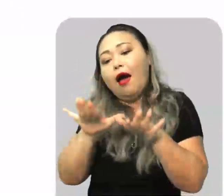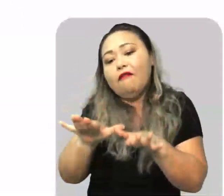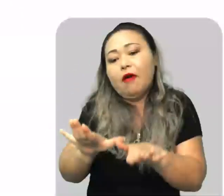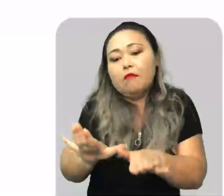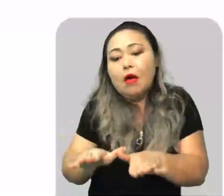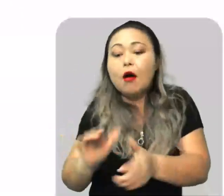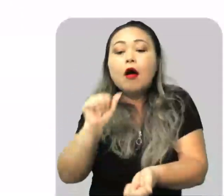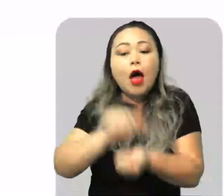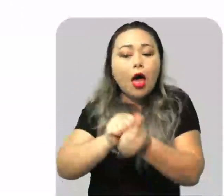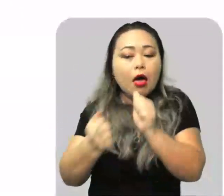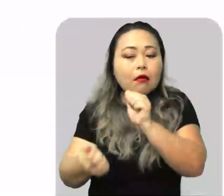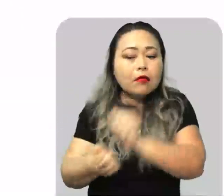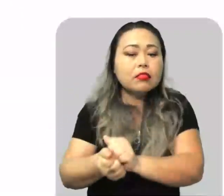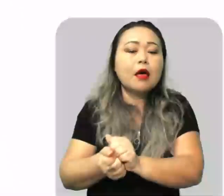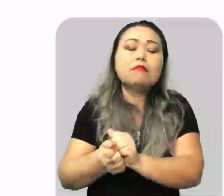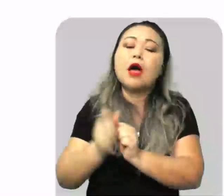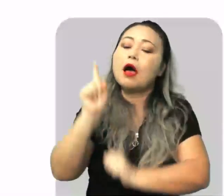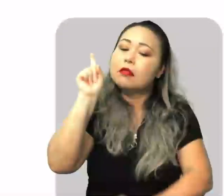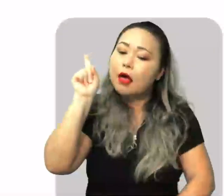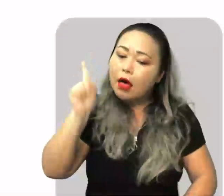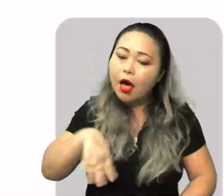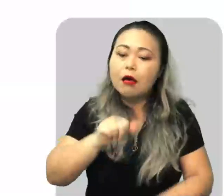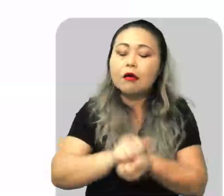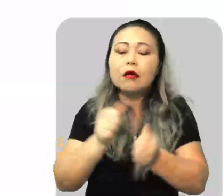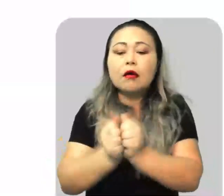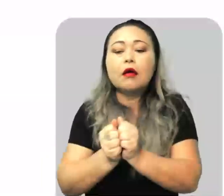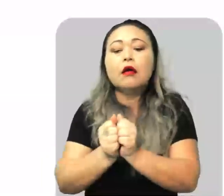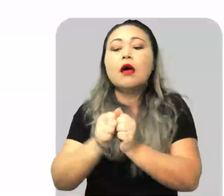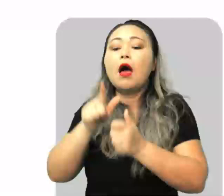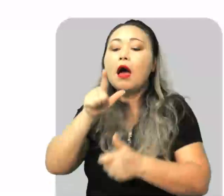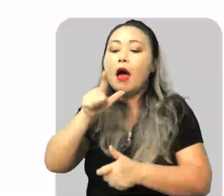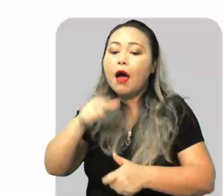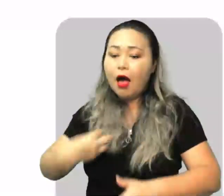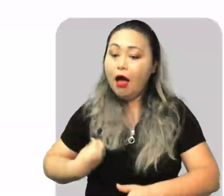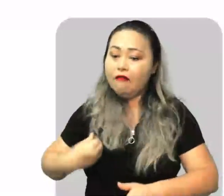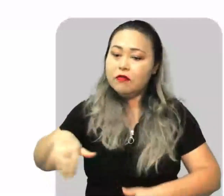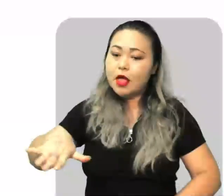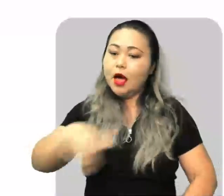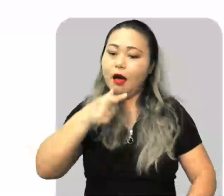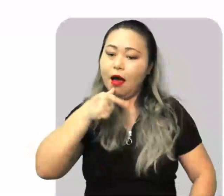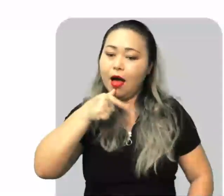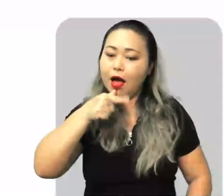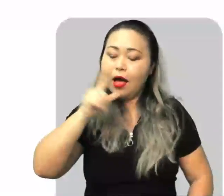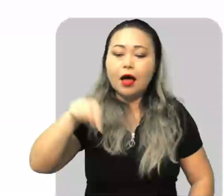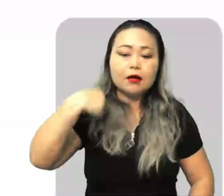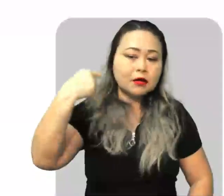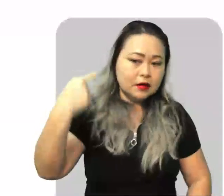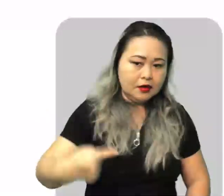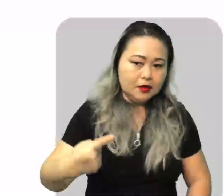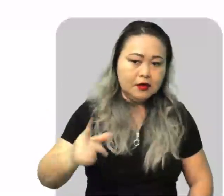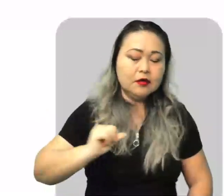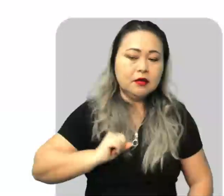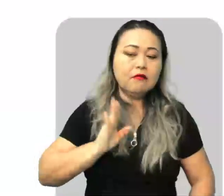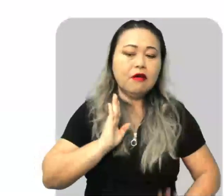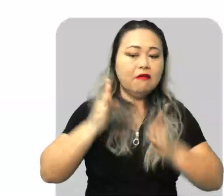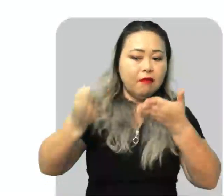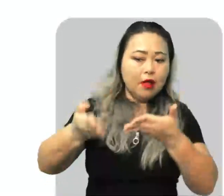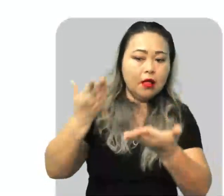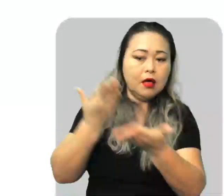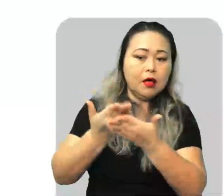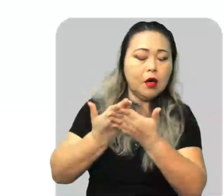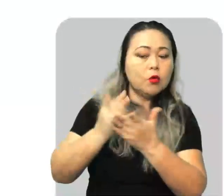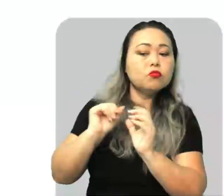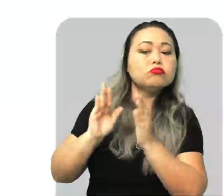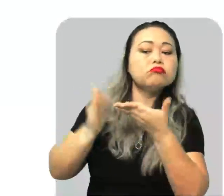muito adaptada, extremamente adaptada à vida aquática. A gente vai falar em outras aulas a respeito dela também, que